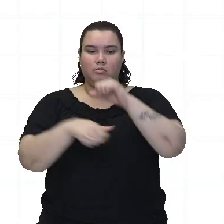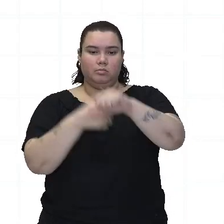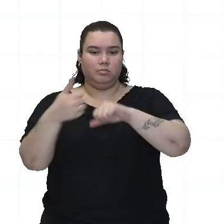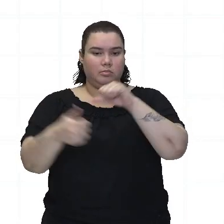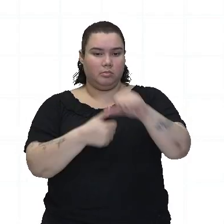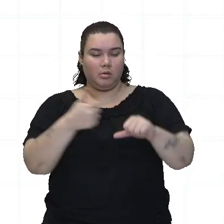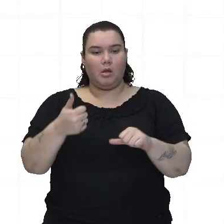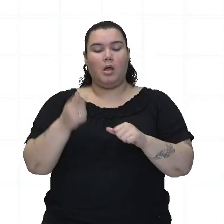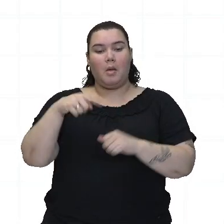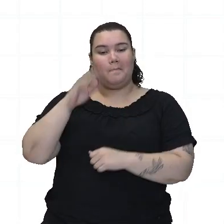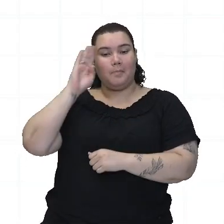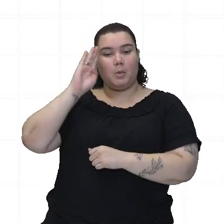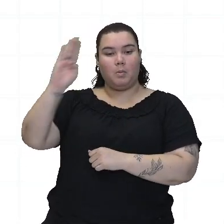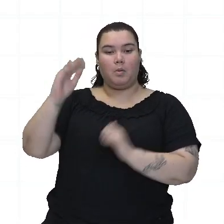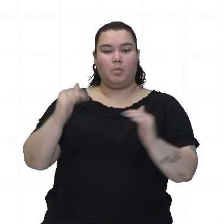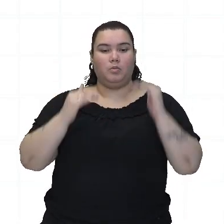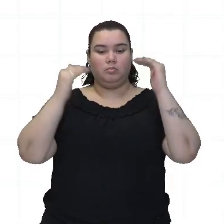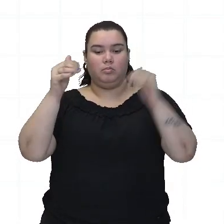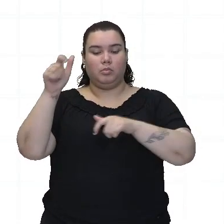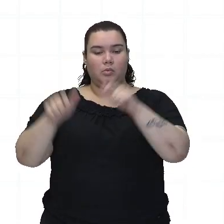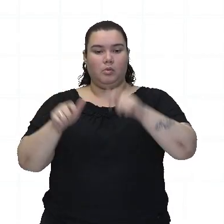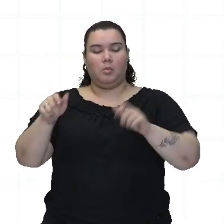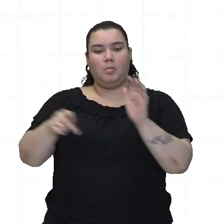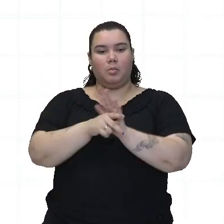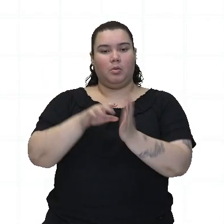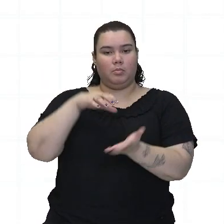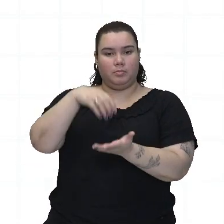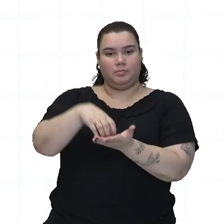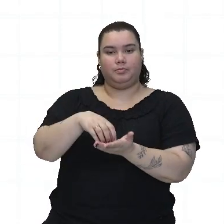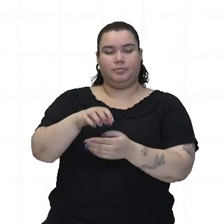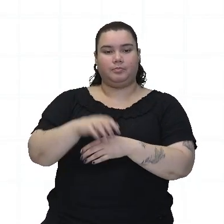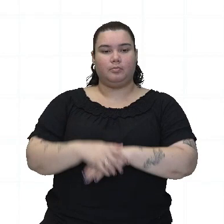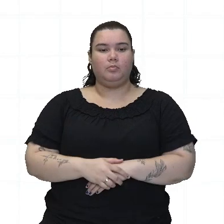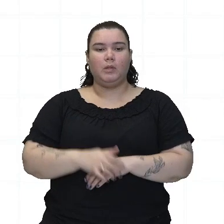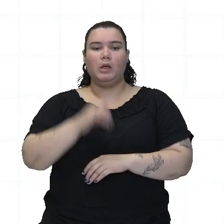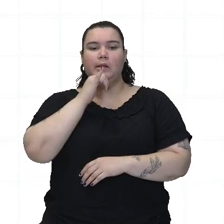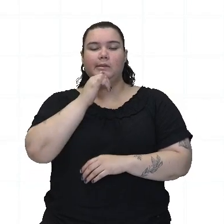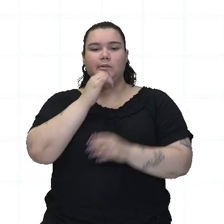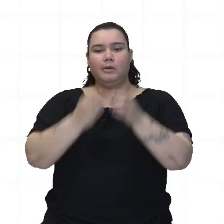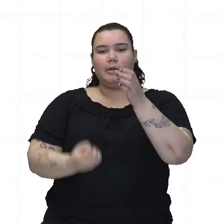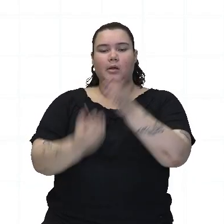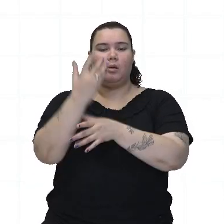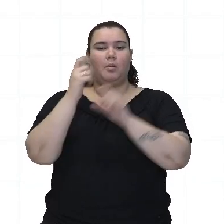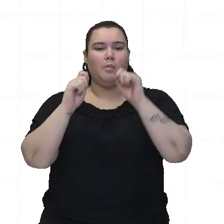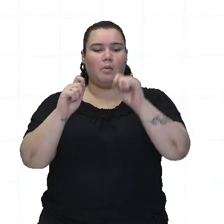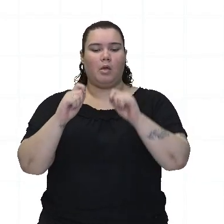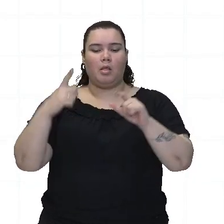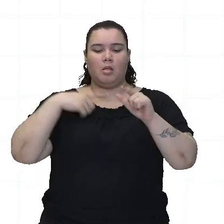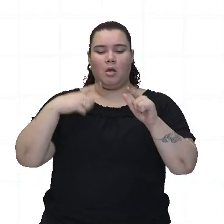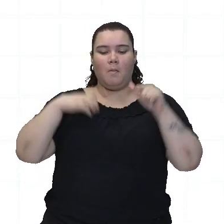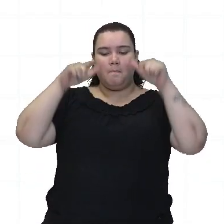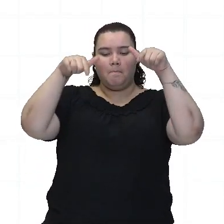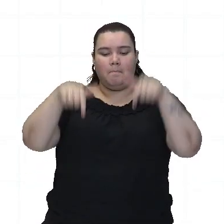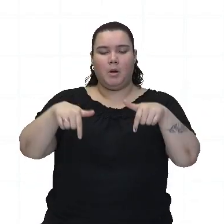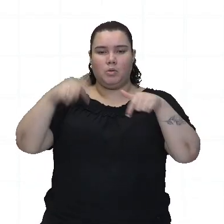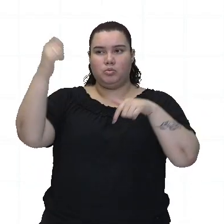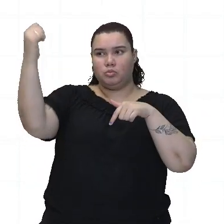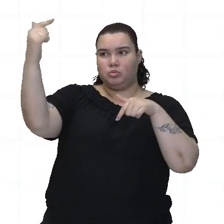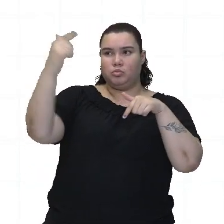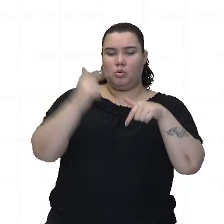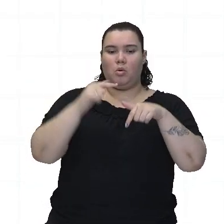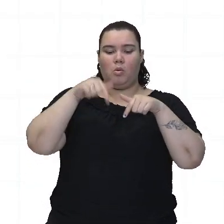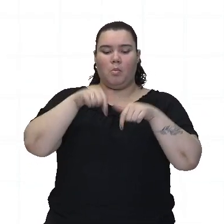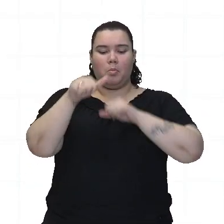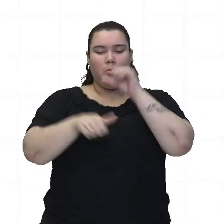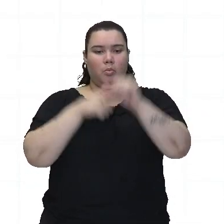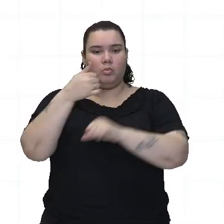organizações ambientais. A instalação de painéis solares em edifícios públicos, a promoção de áreas de lazer